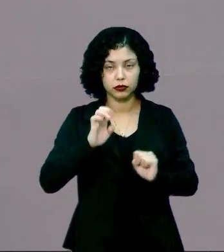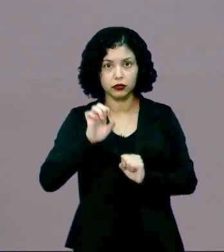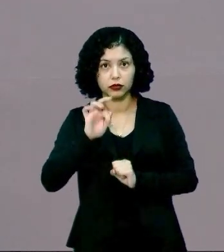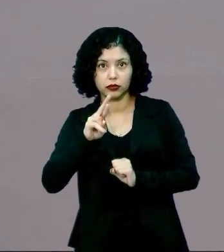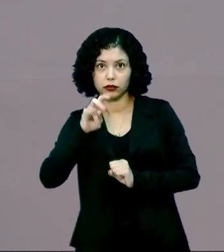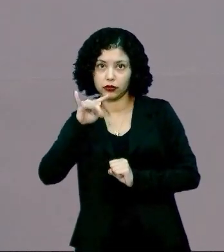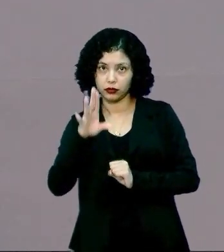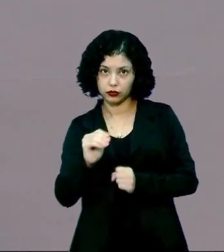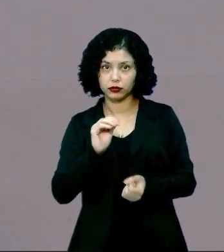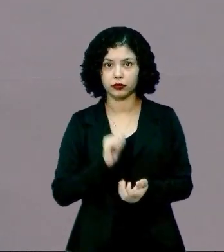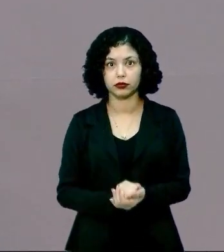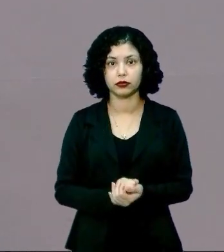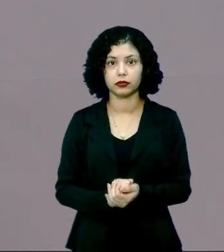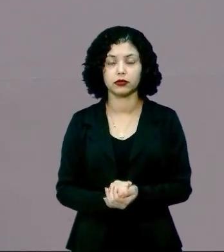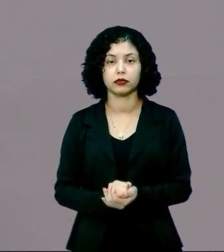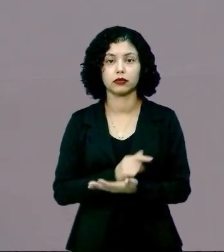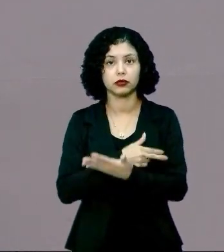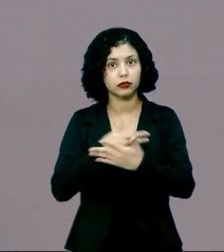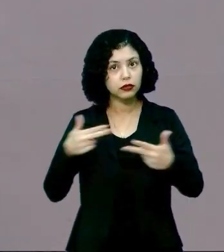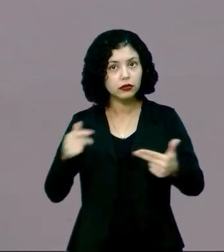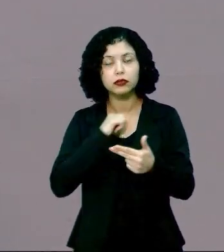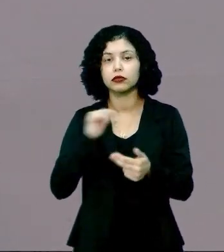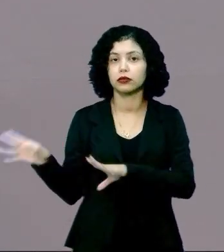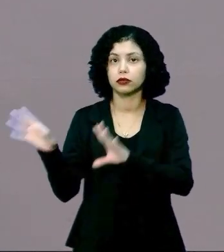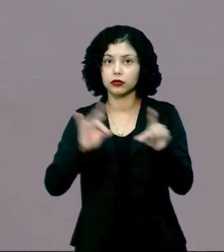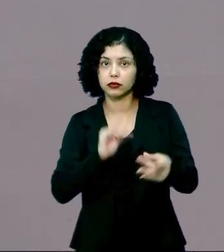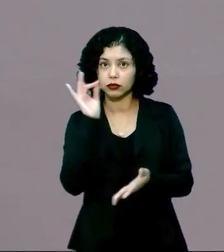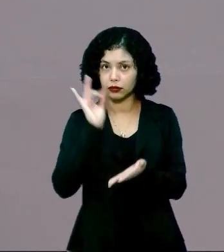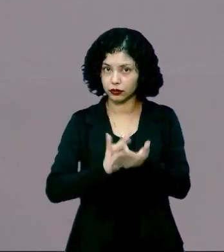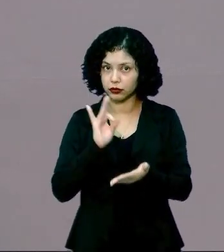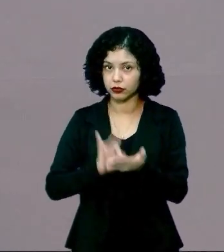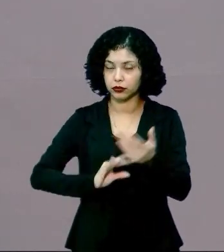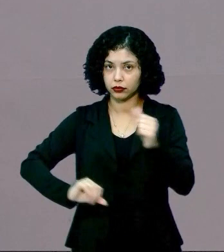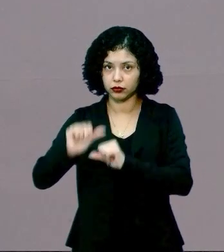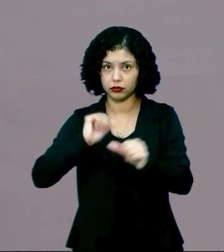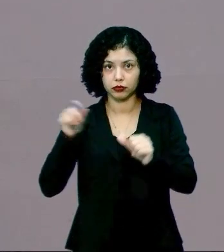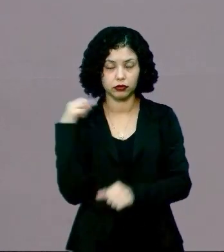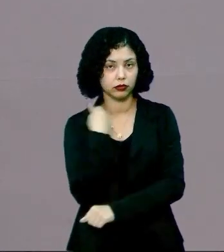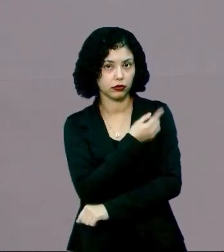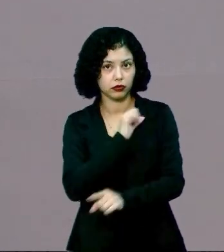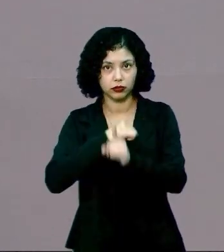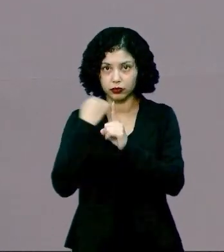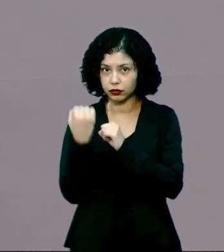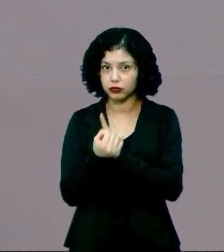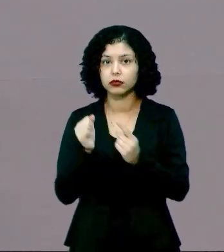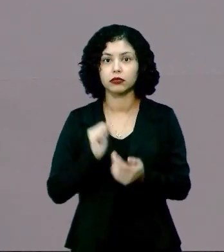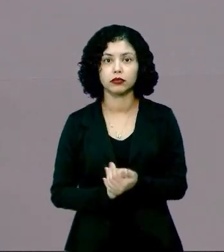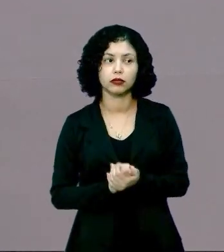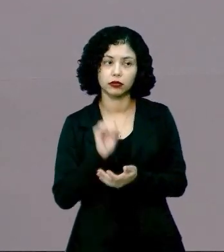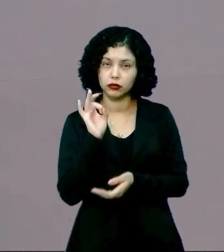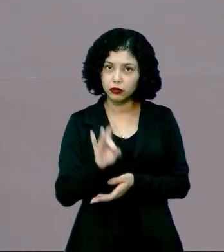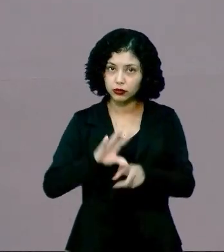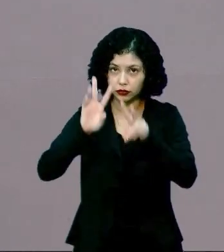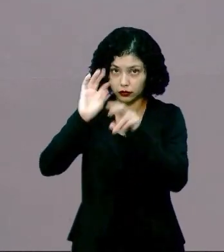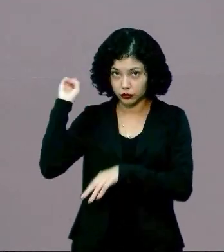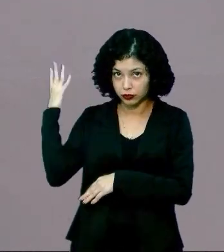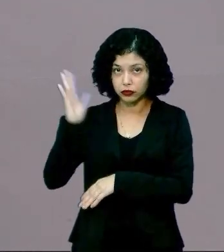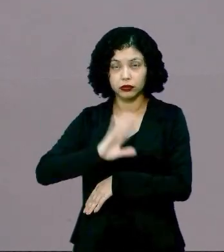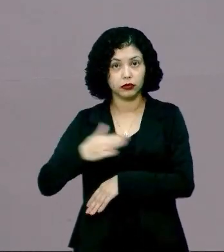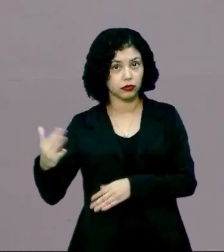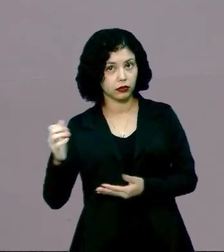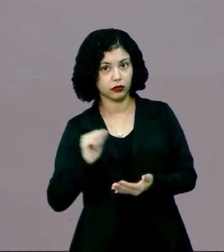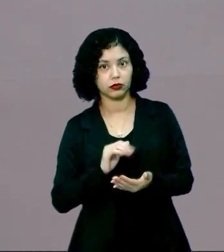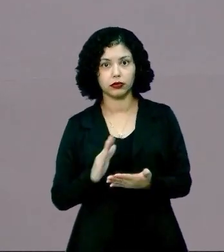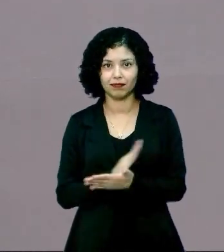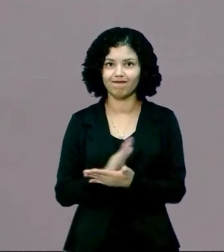ou seja, as medidas que proíbem de fato, que trariam realmente uma mudança na nossa sociedade, elas só são tomadas depois que alguma